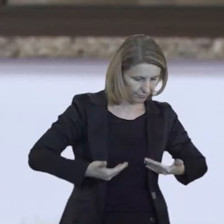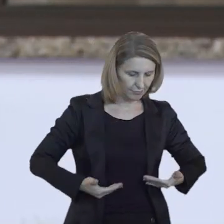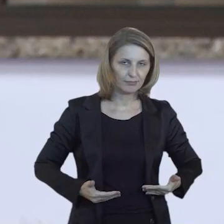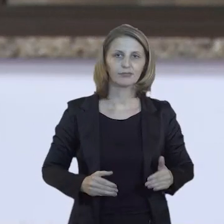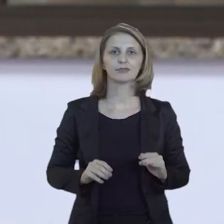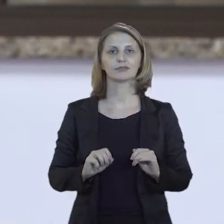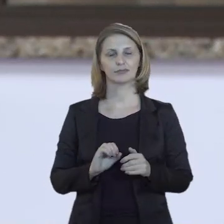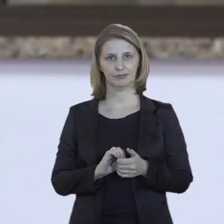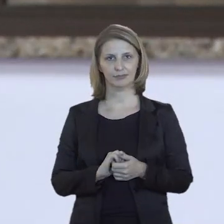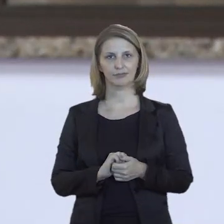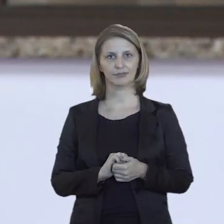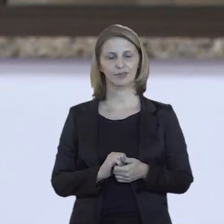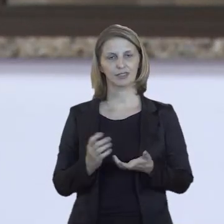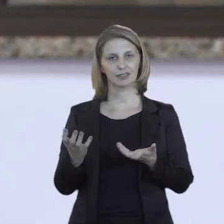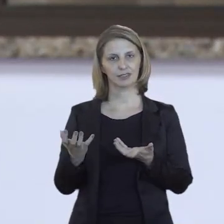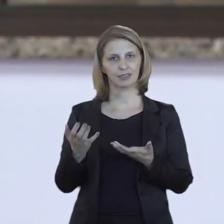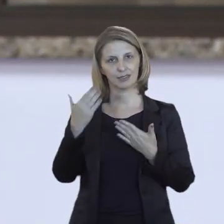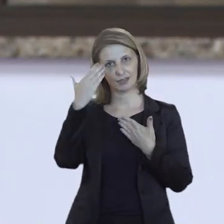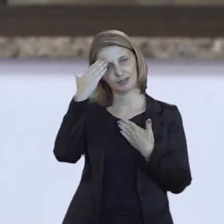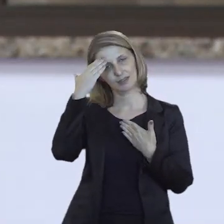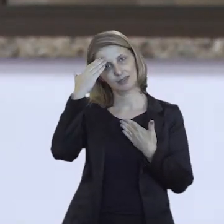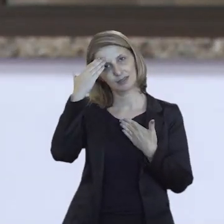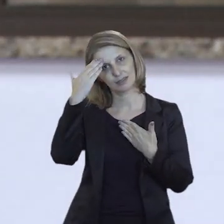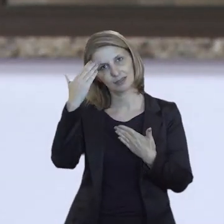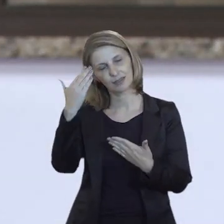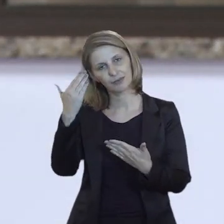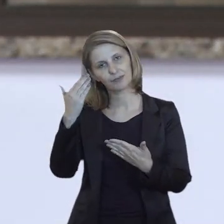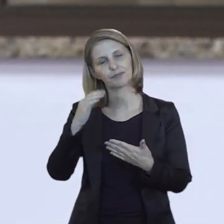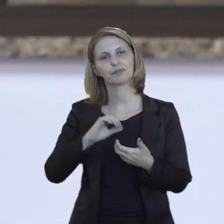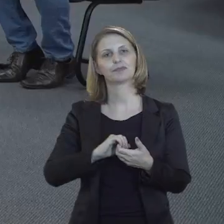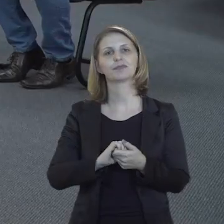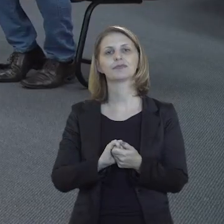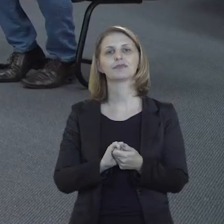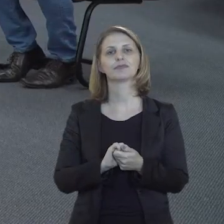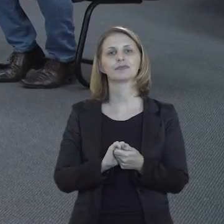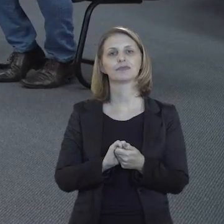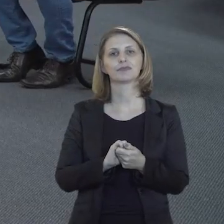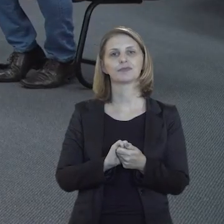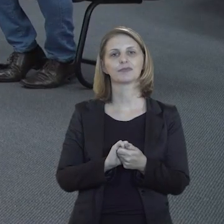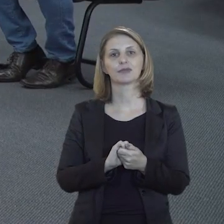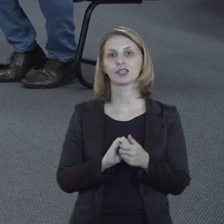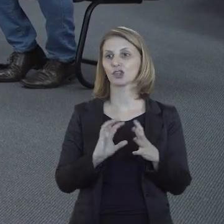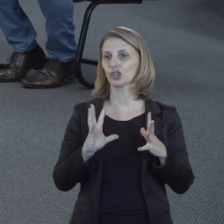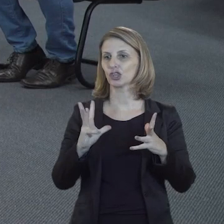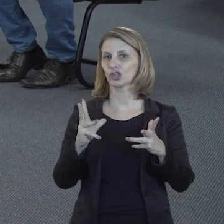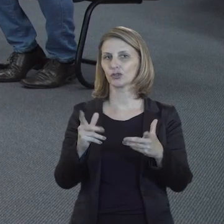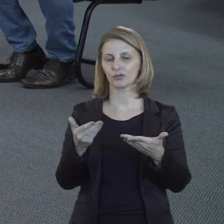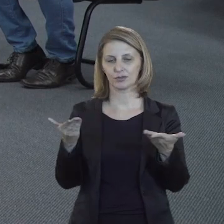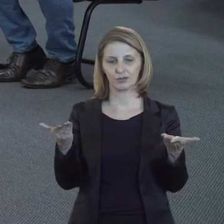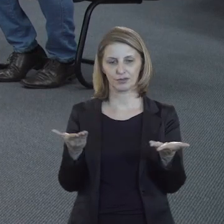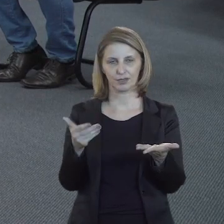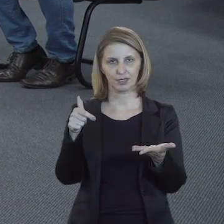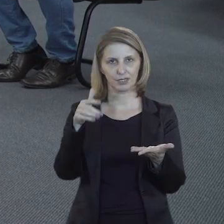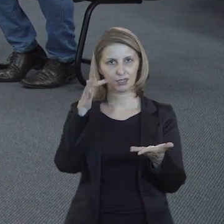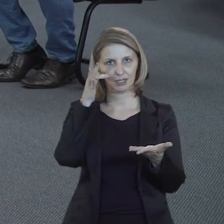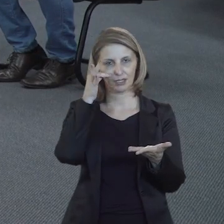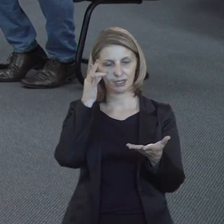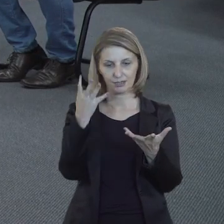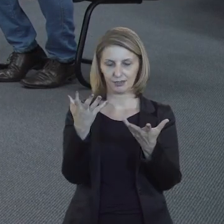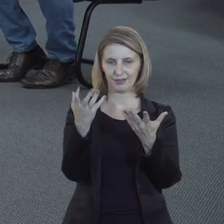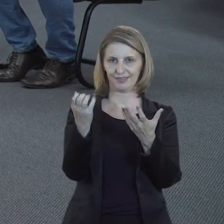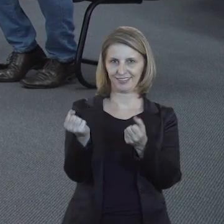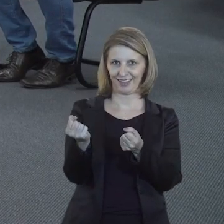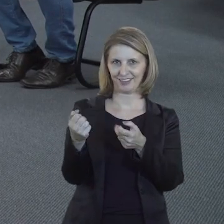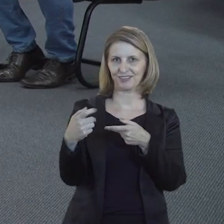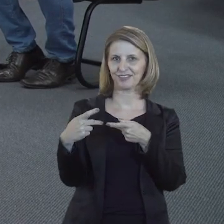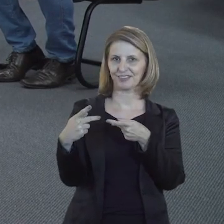nossa reorganização, na nossa reorientação. Queria agradecer muito a todos que